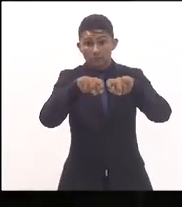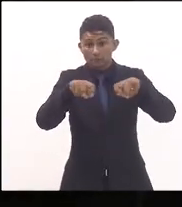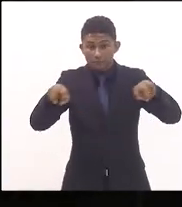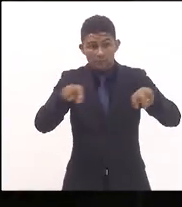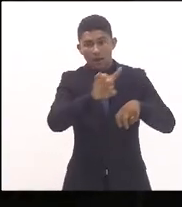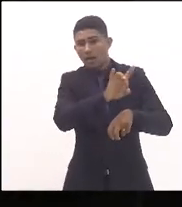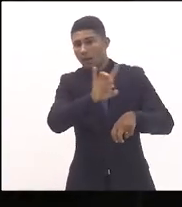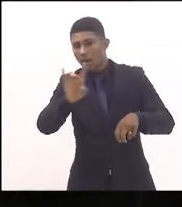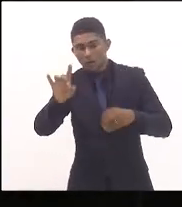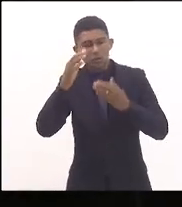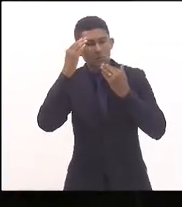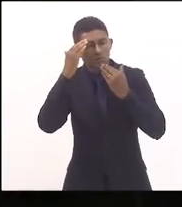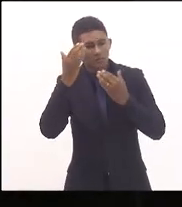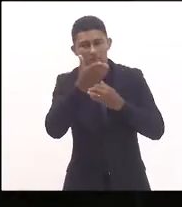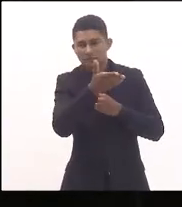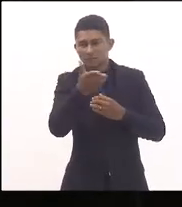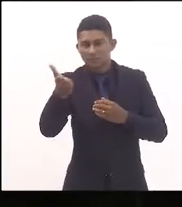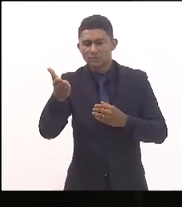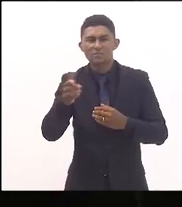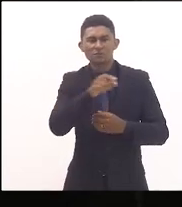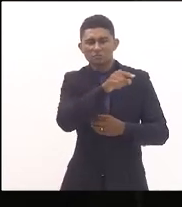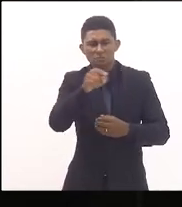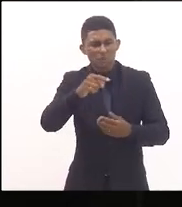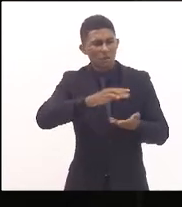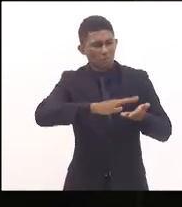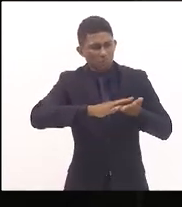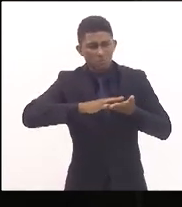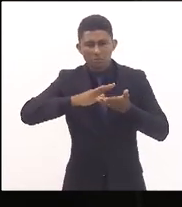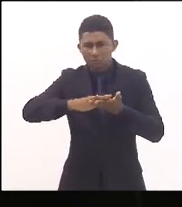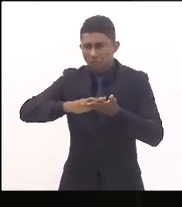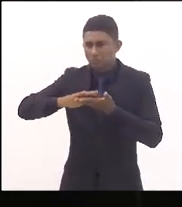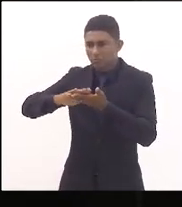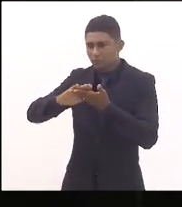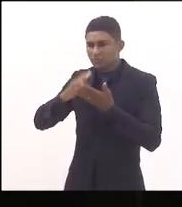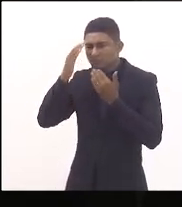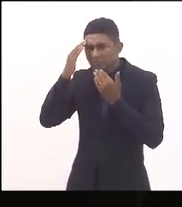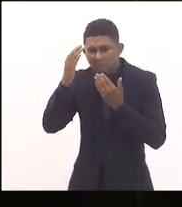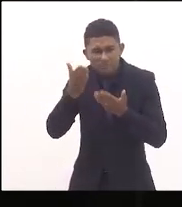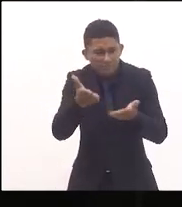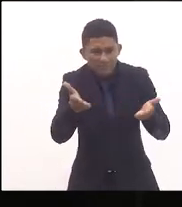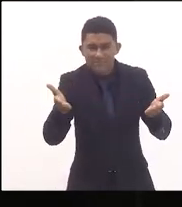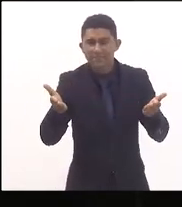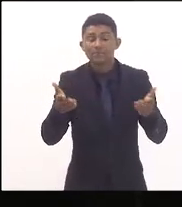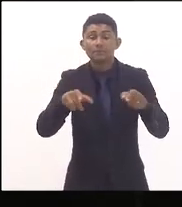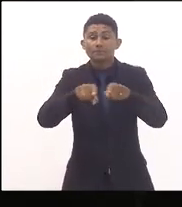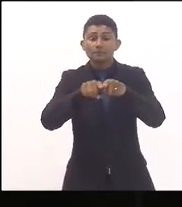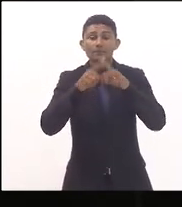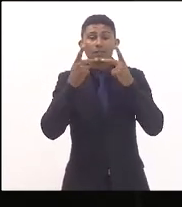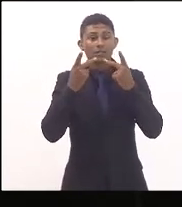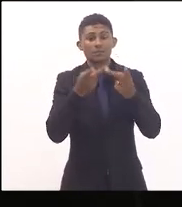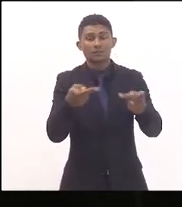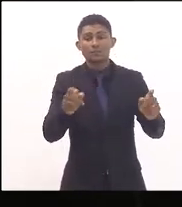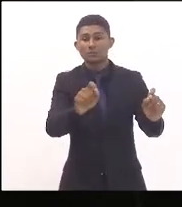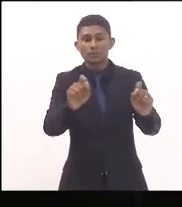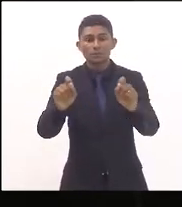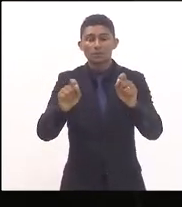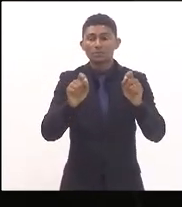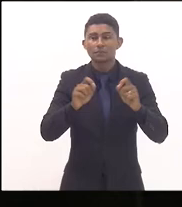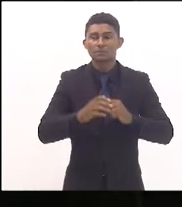proferiu palavras a meu favor e eu gostaria também de dizer o seguinte é